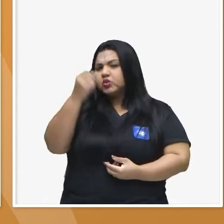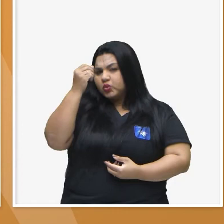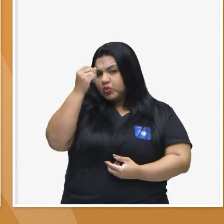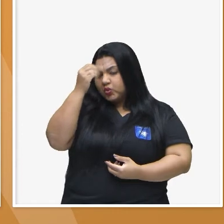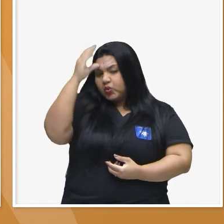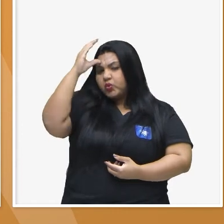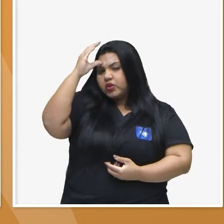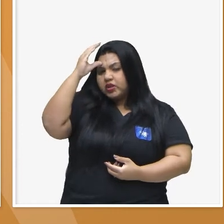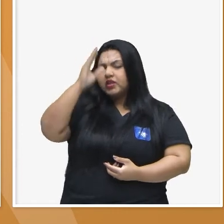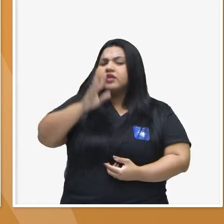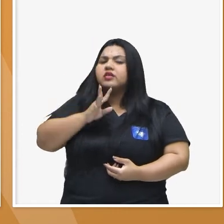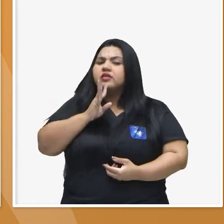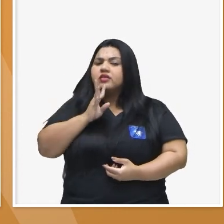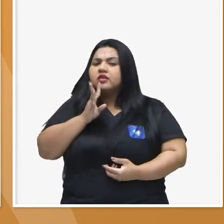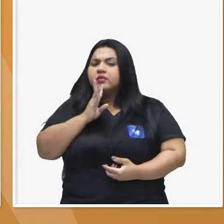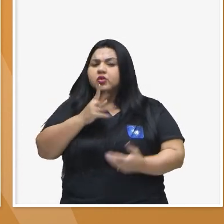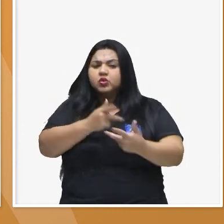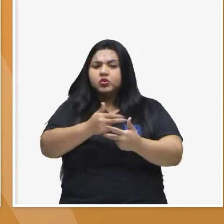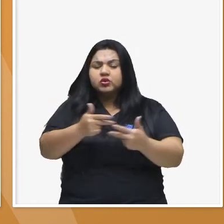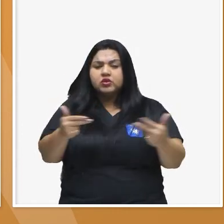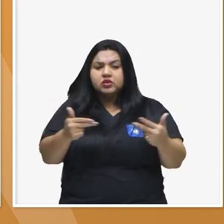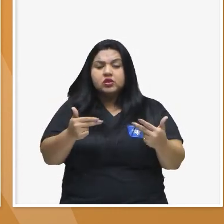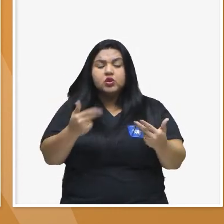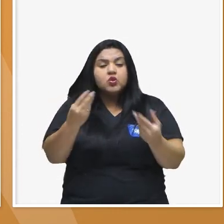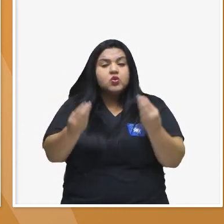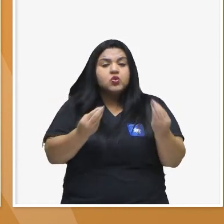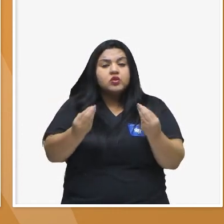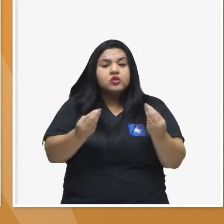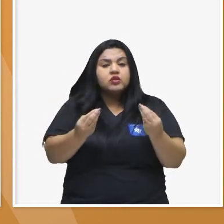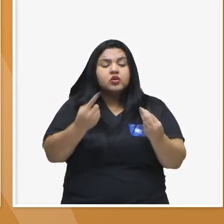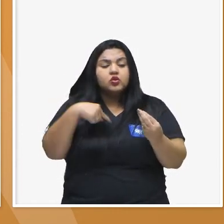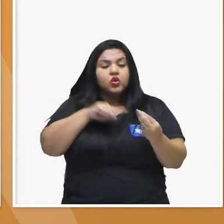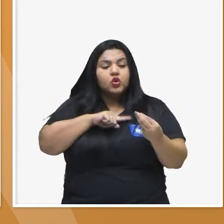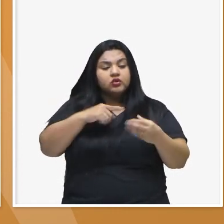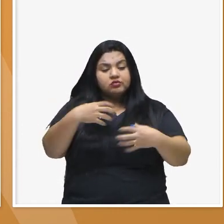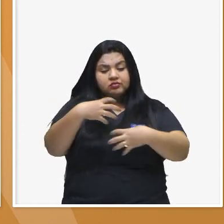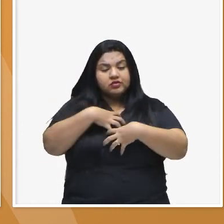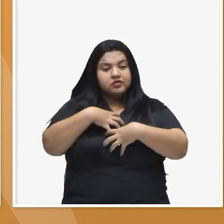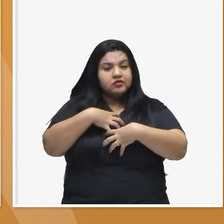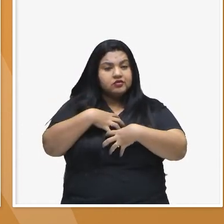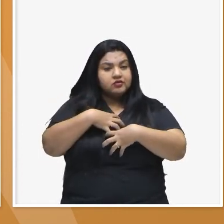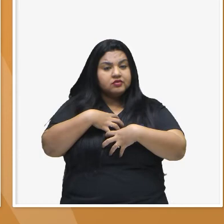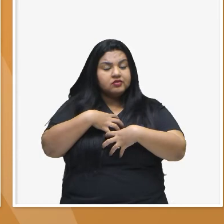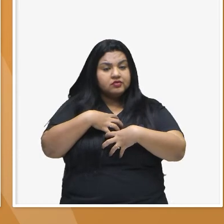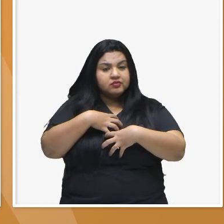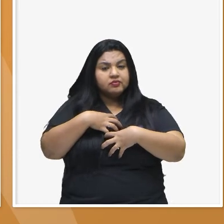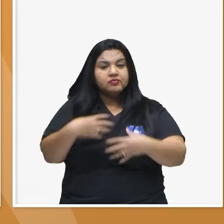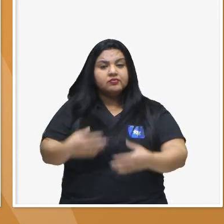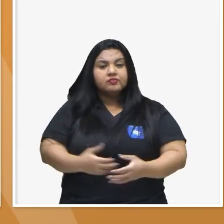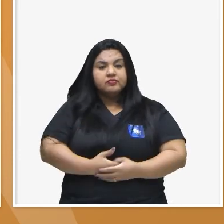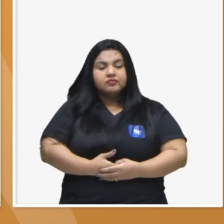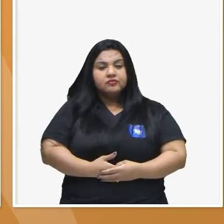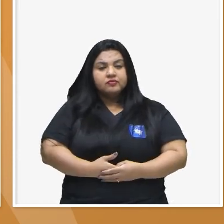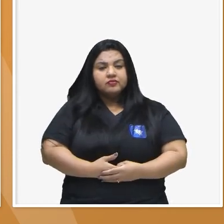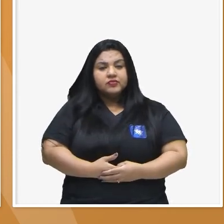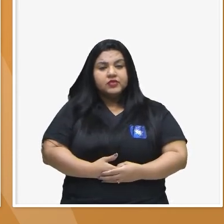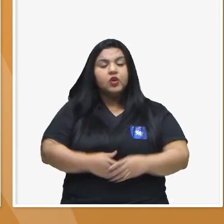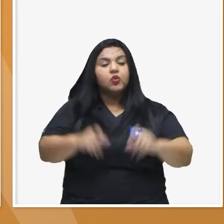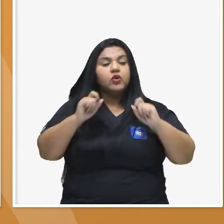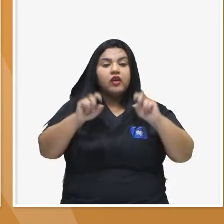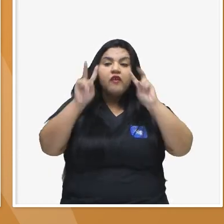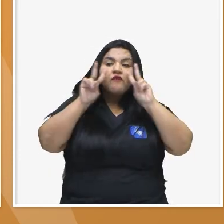coisas, nós já falamos aqui, através dos nossos sentidos. Né? É do que nós